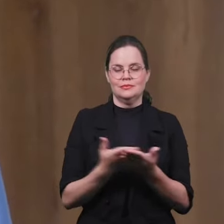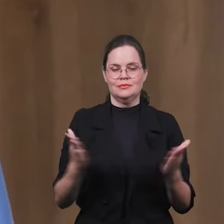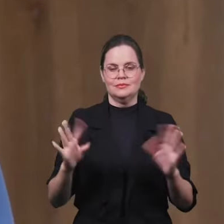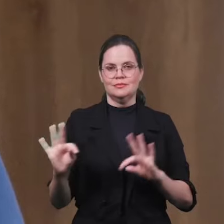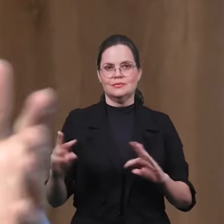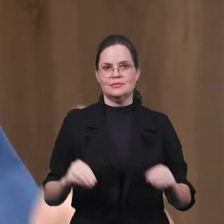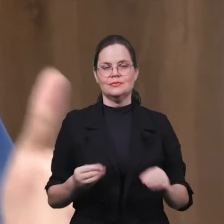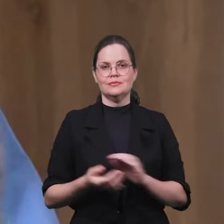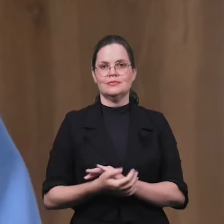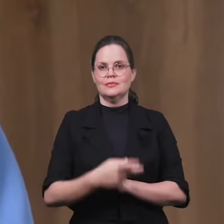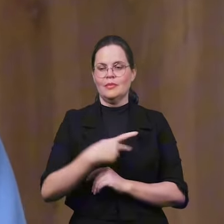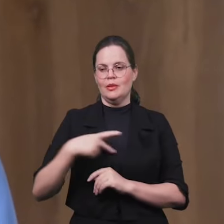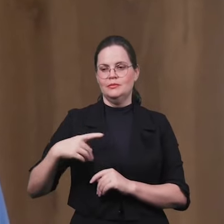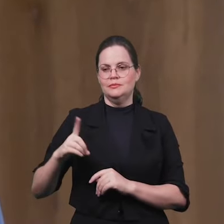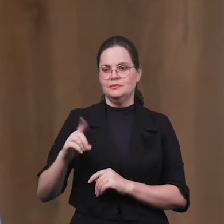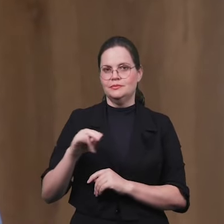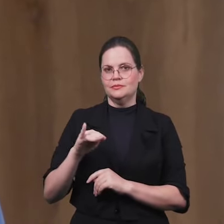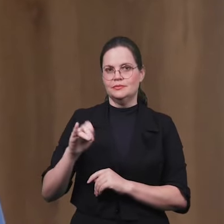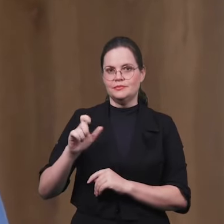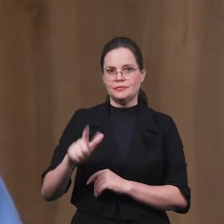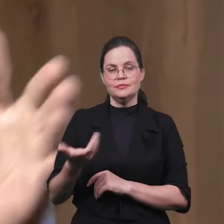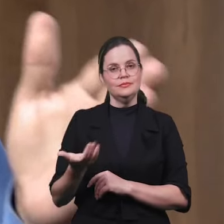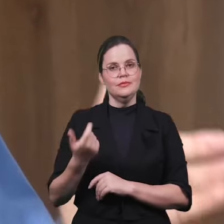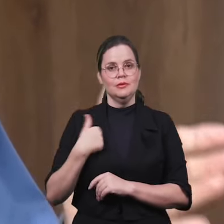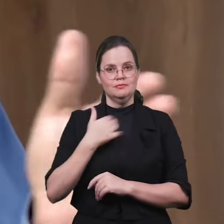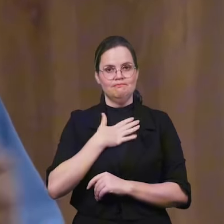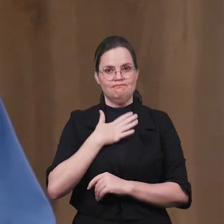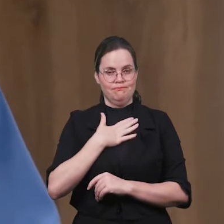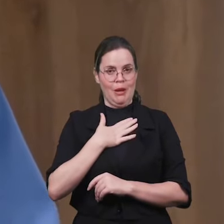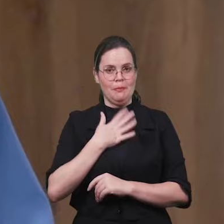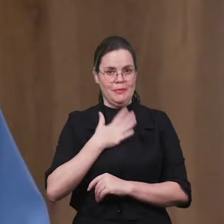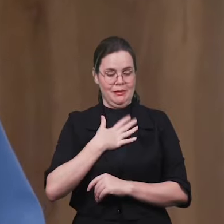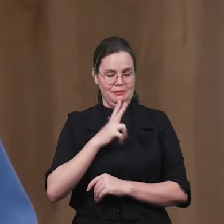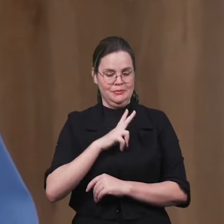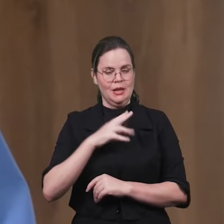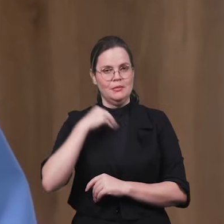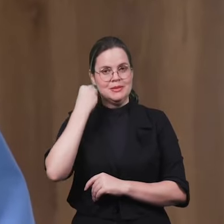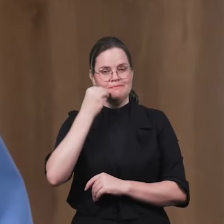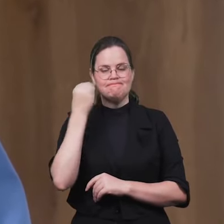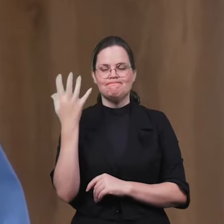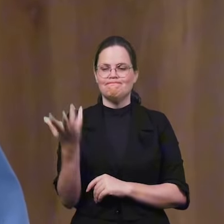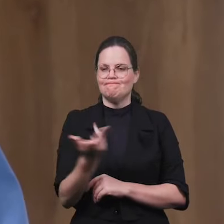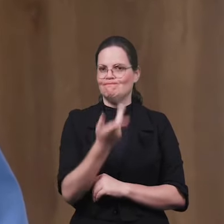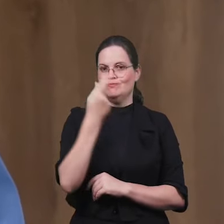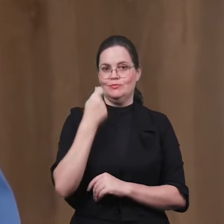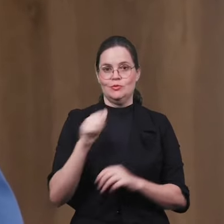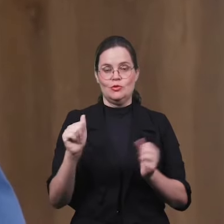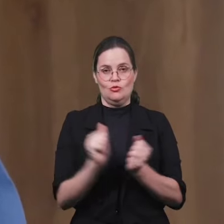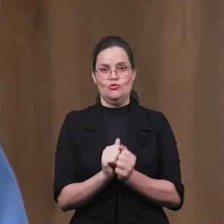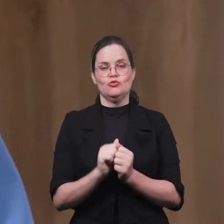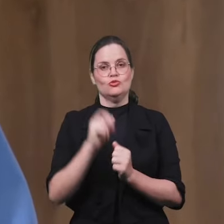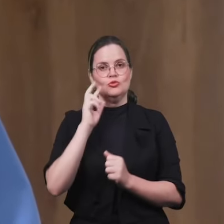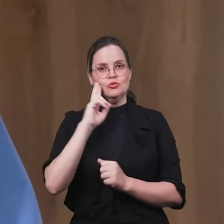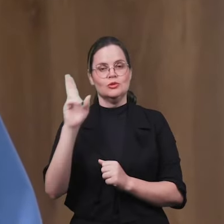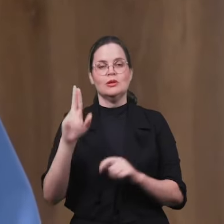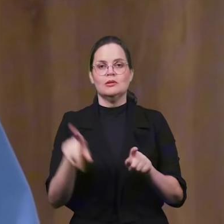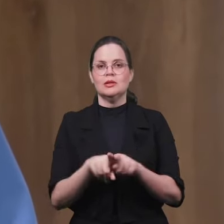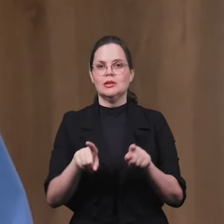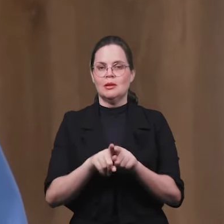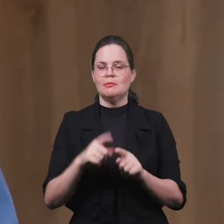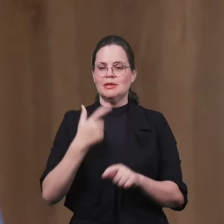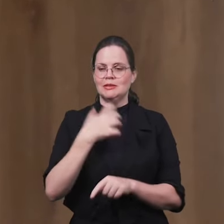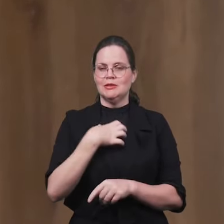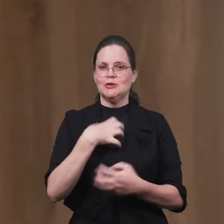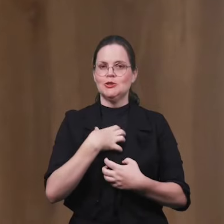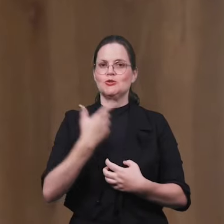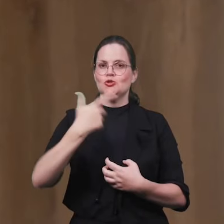pastor. A paz do Senhor Jesus, pastor Daniel, para mim tem sido uma experiência gratificante e também uma